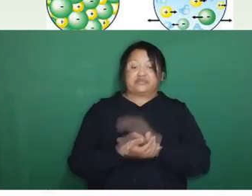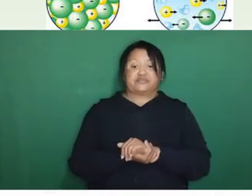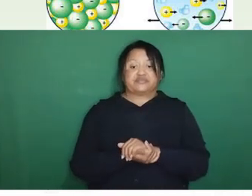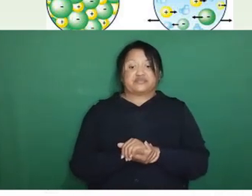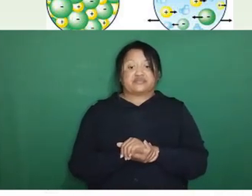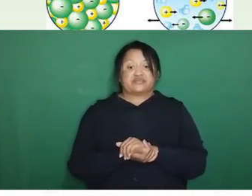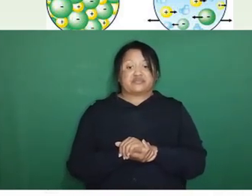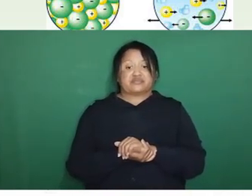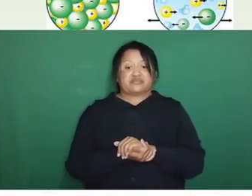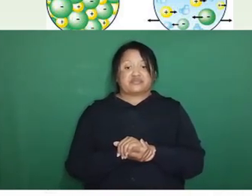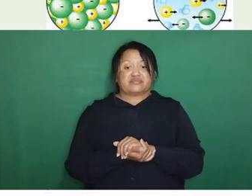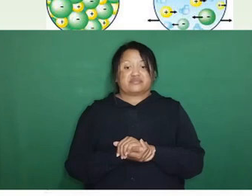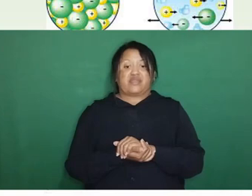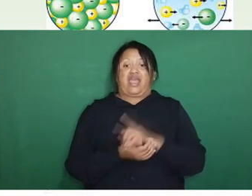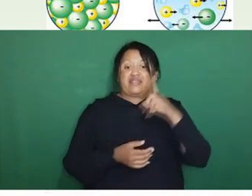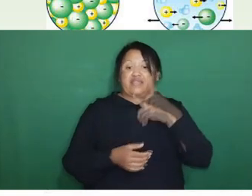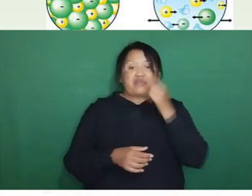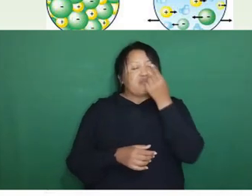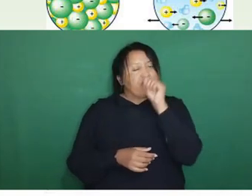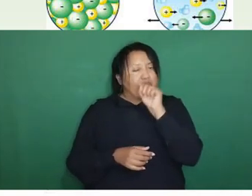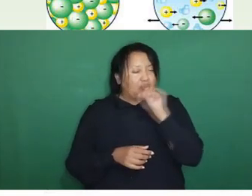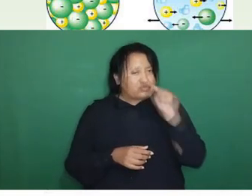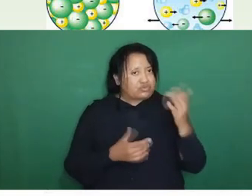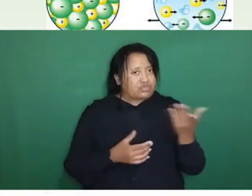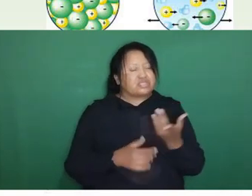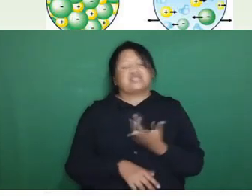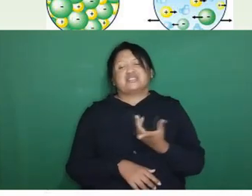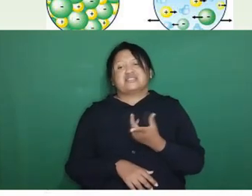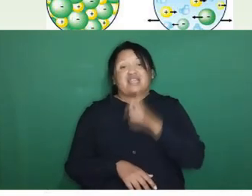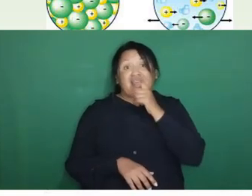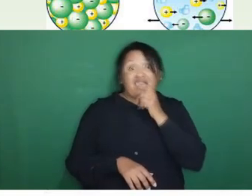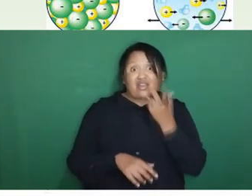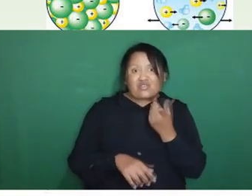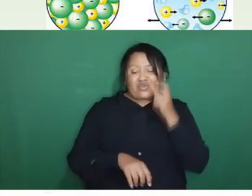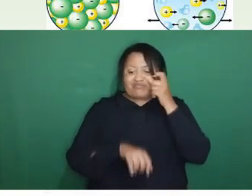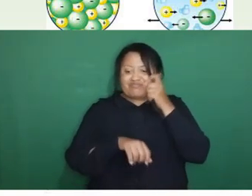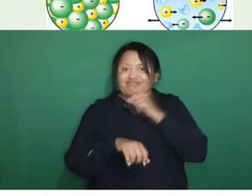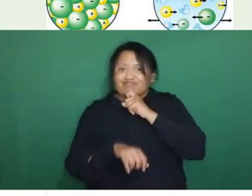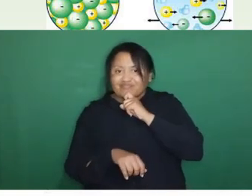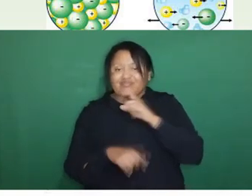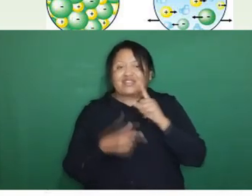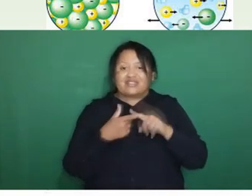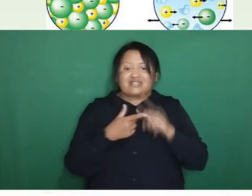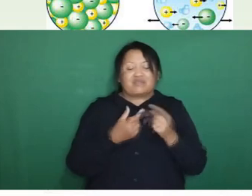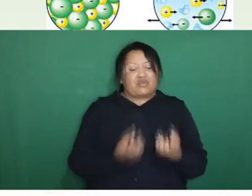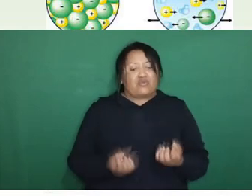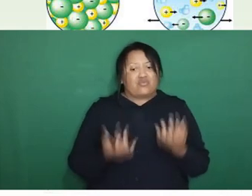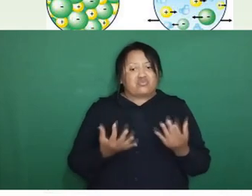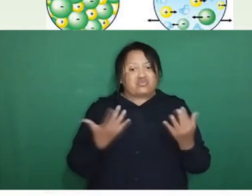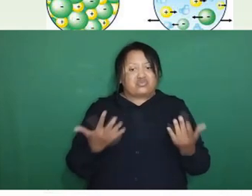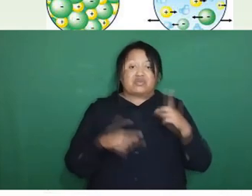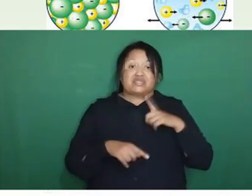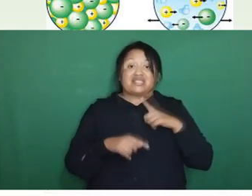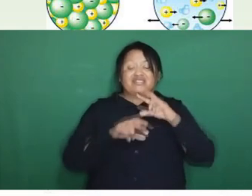possui pontos de fusão e ebulição elevados devido à forte intensidade das ligações por terem grande